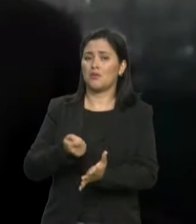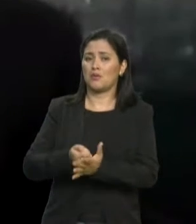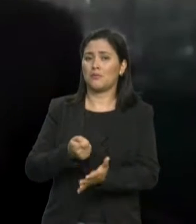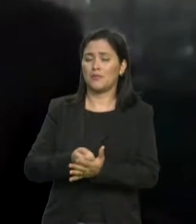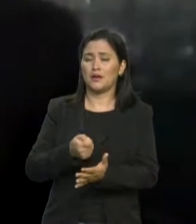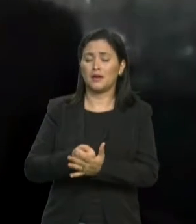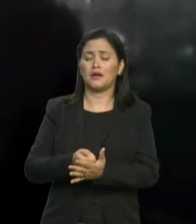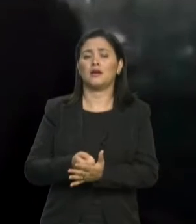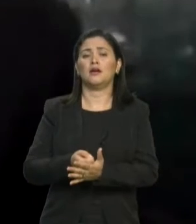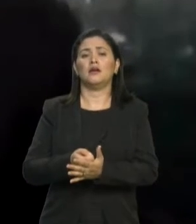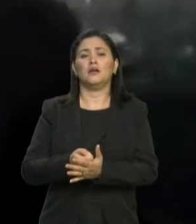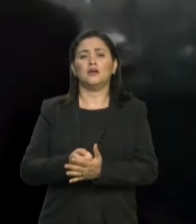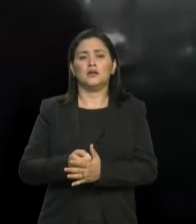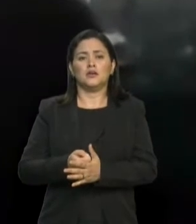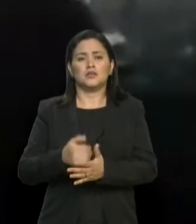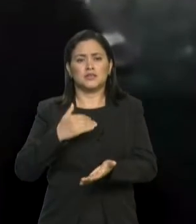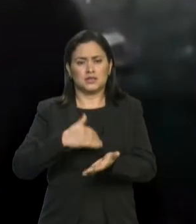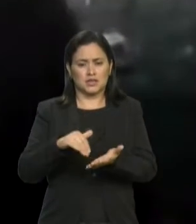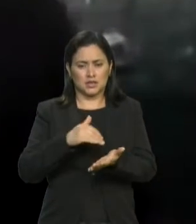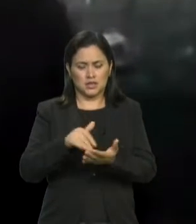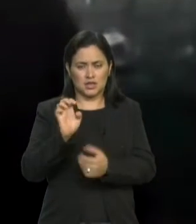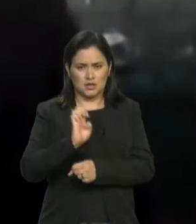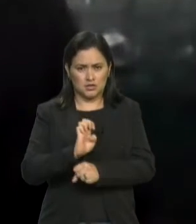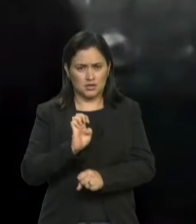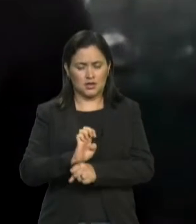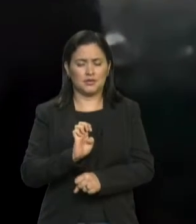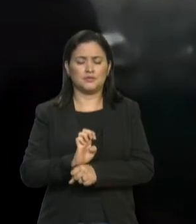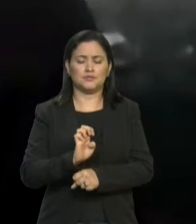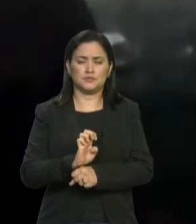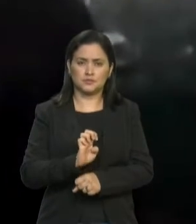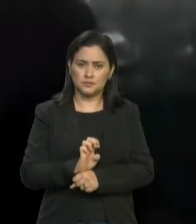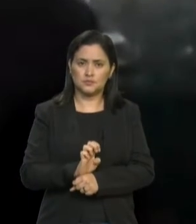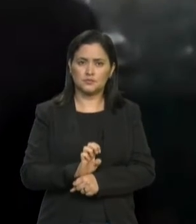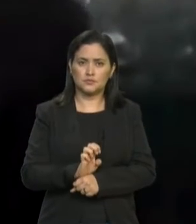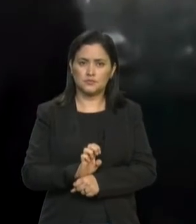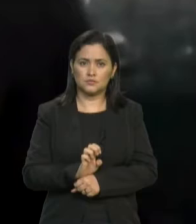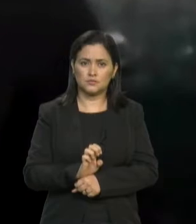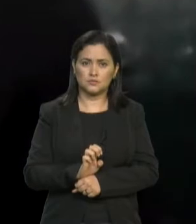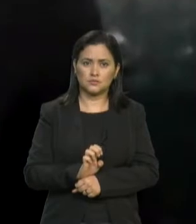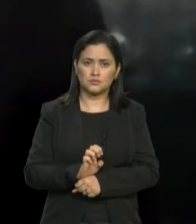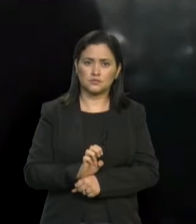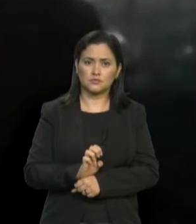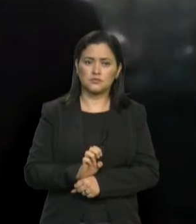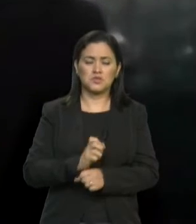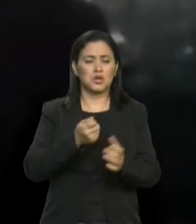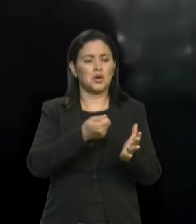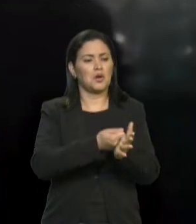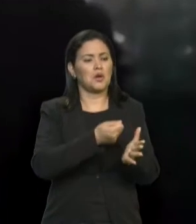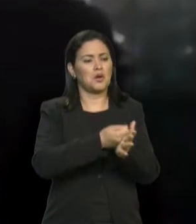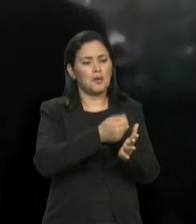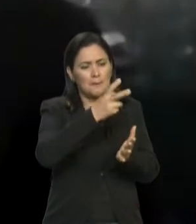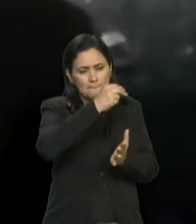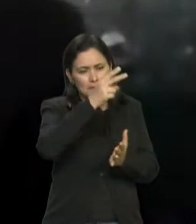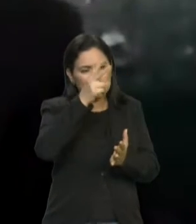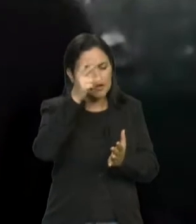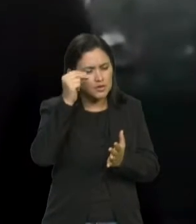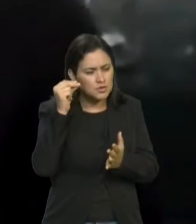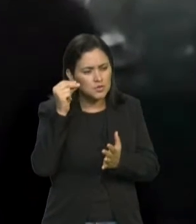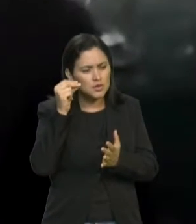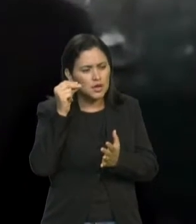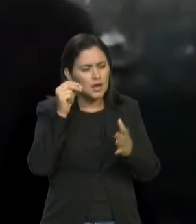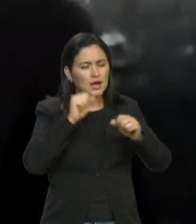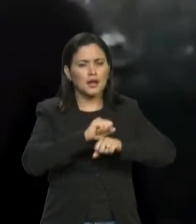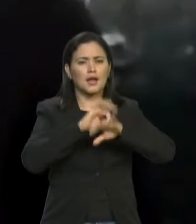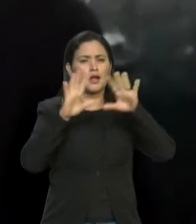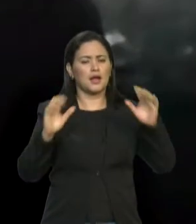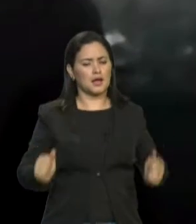tenha transparência com relação aos gastos públicos, mas não tem coragem de cobrar os 84 milhões